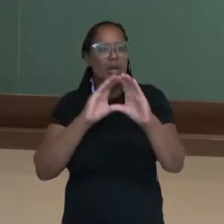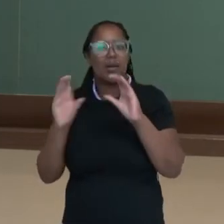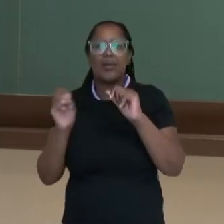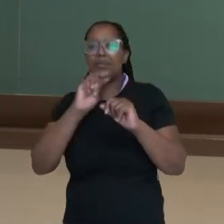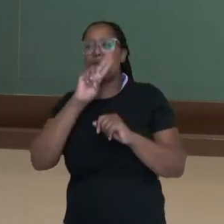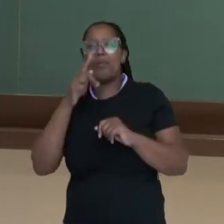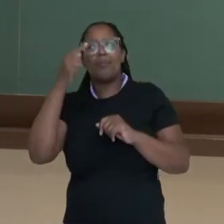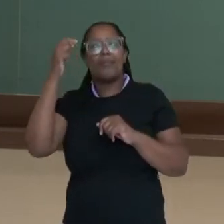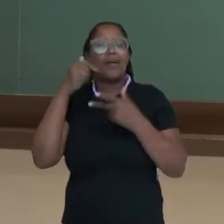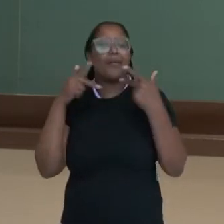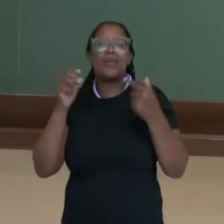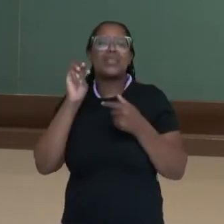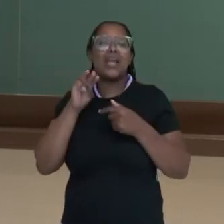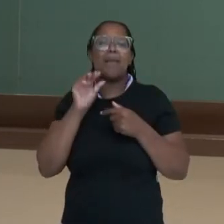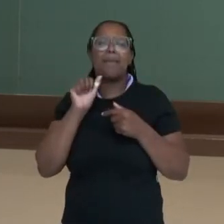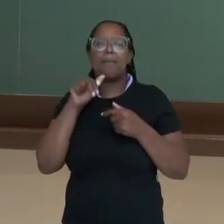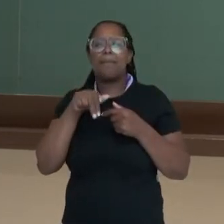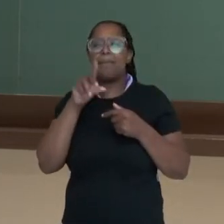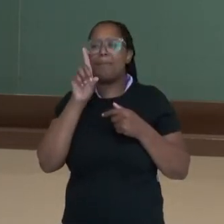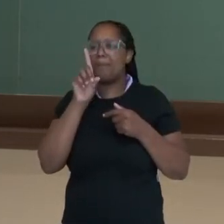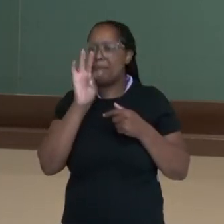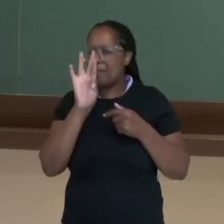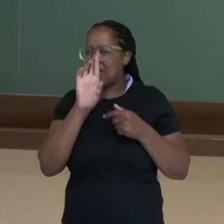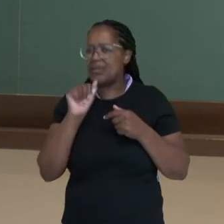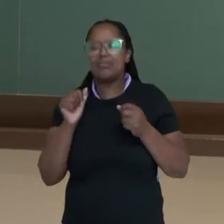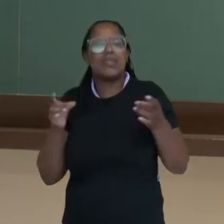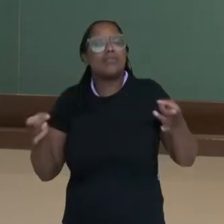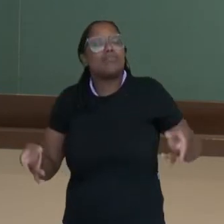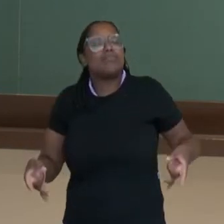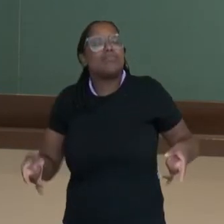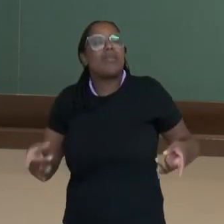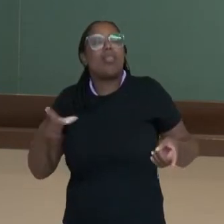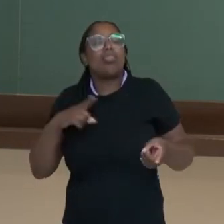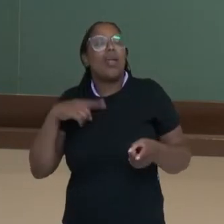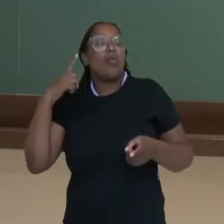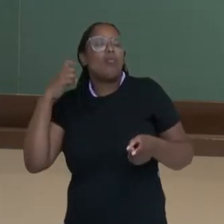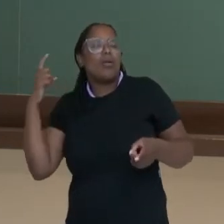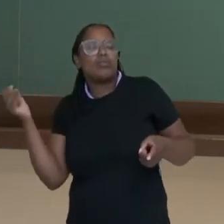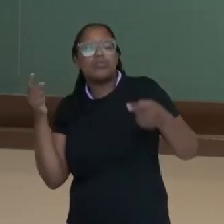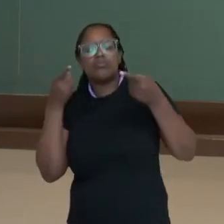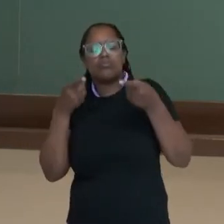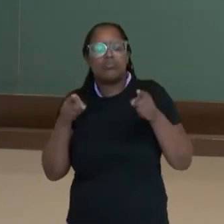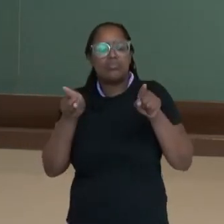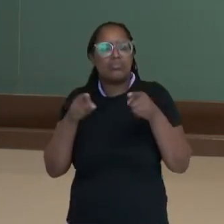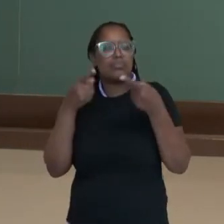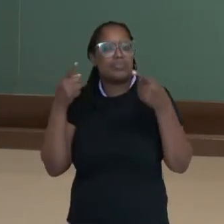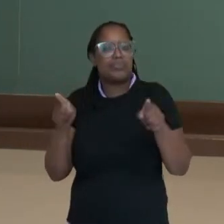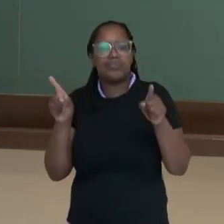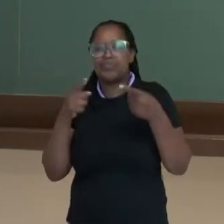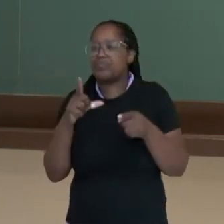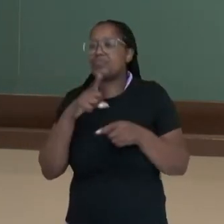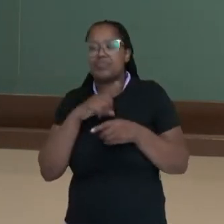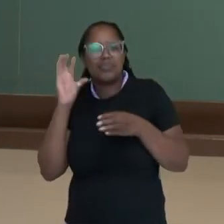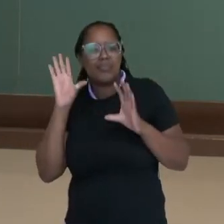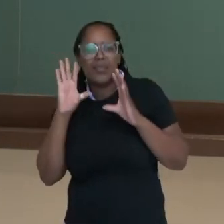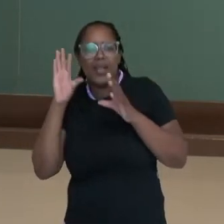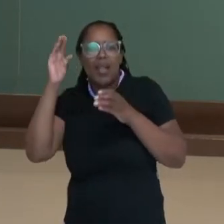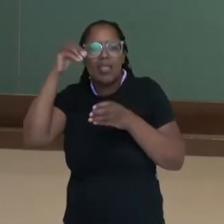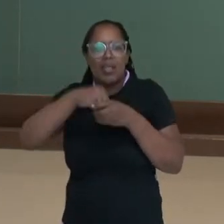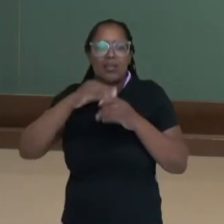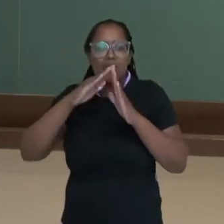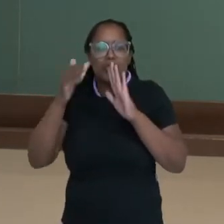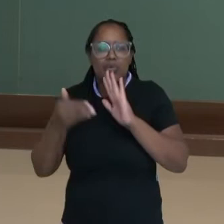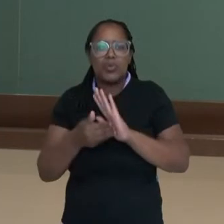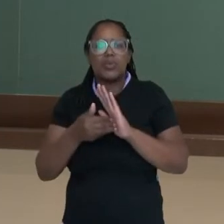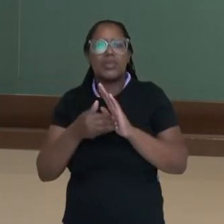né? Então essa musicalização, a melodia, ela faz parte da maioria das religiões.